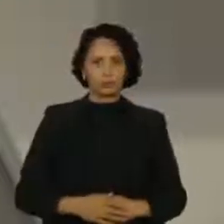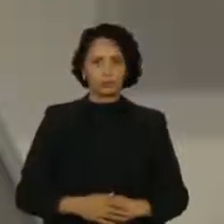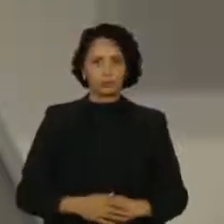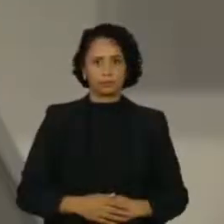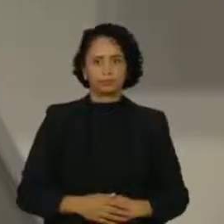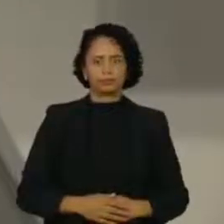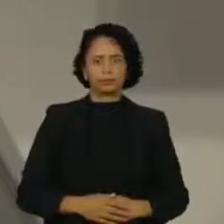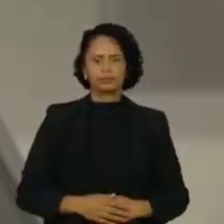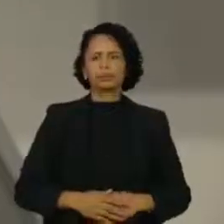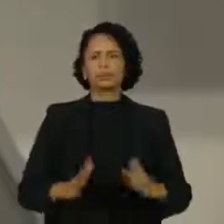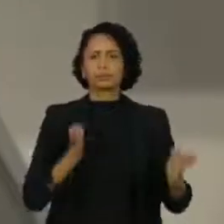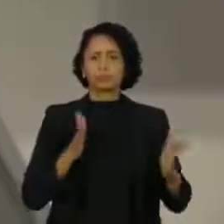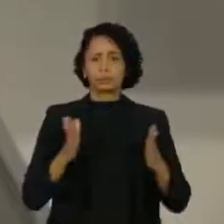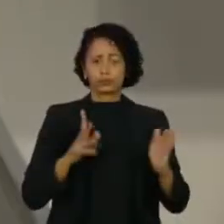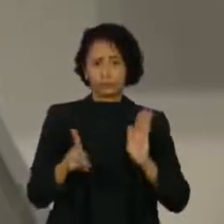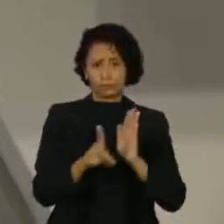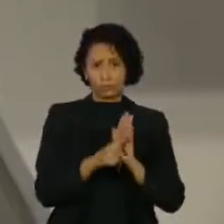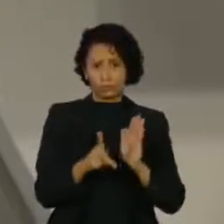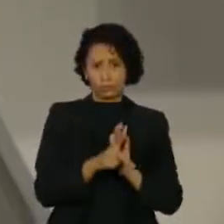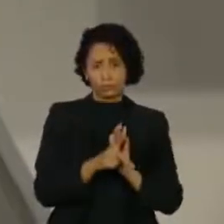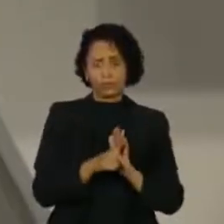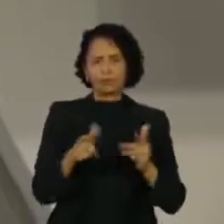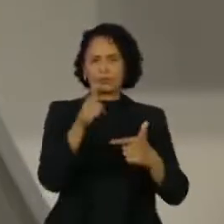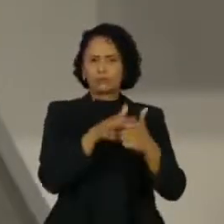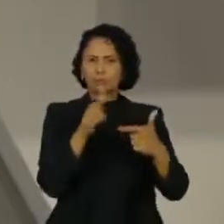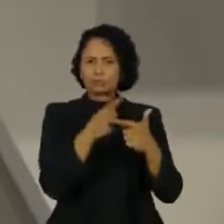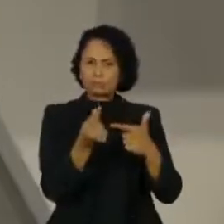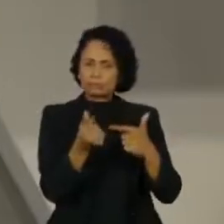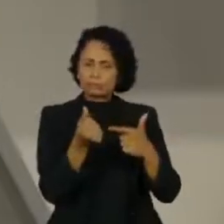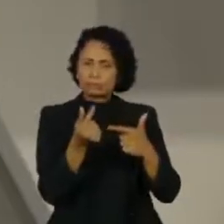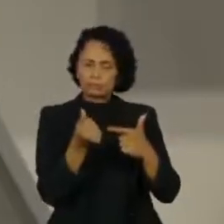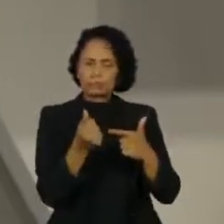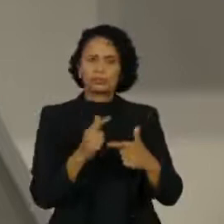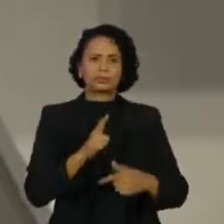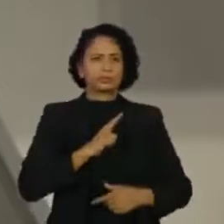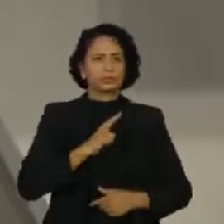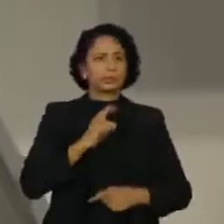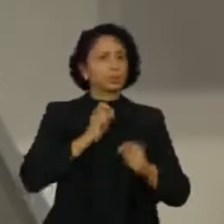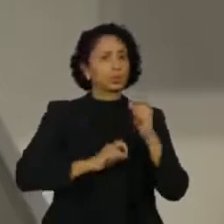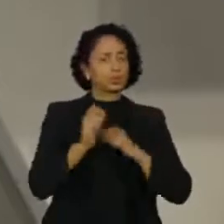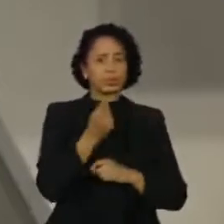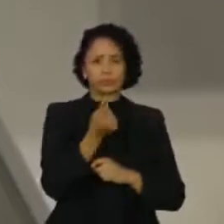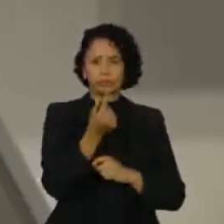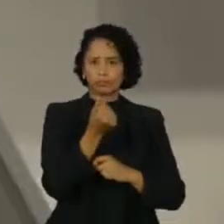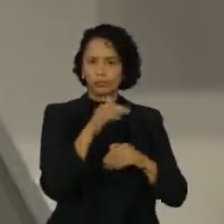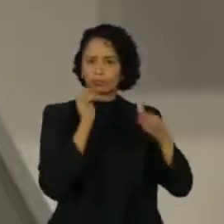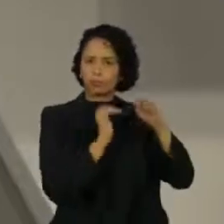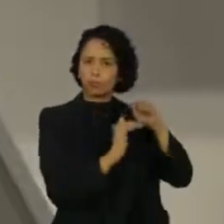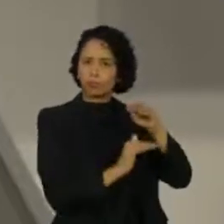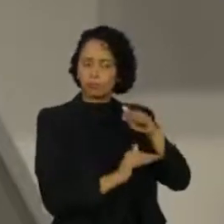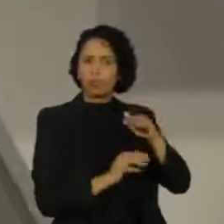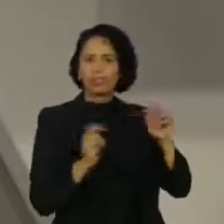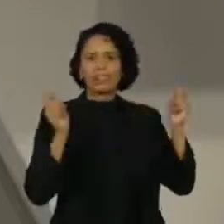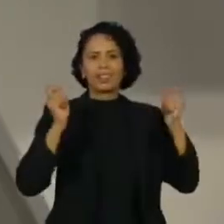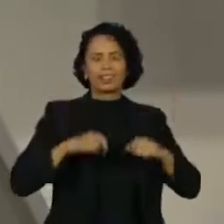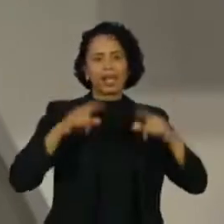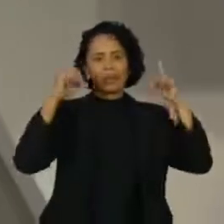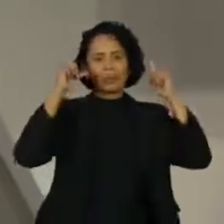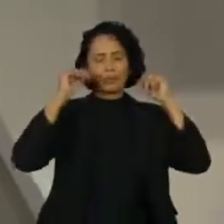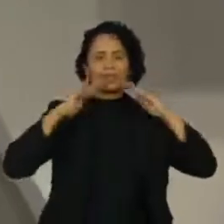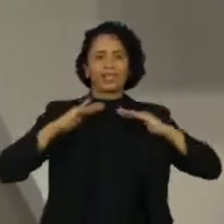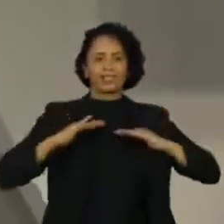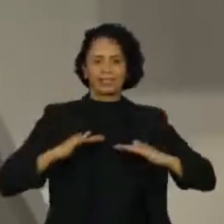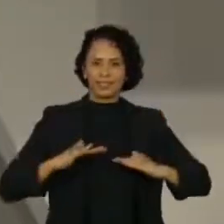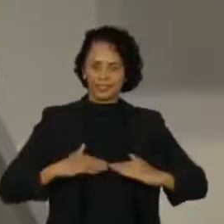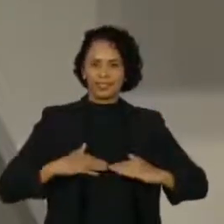Em períodos de crise financeira e sanitária como a que enfrentamos, ter uma reserva pode trazer o fôlego necessário para manter a rotina e